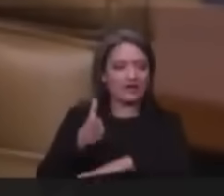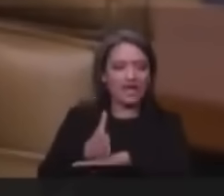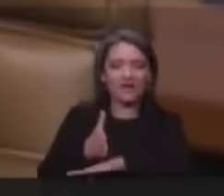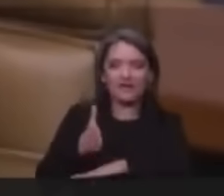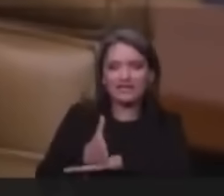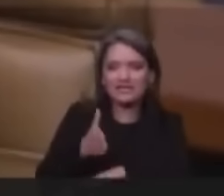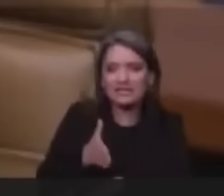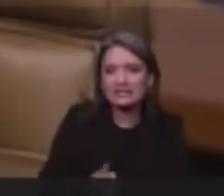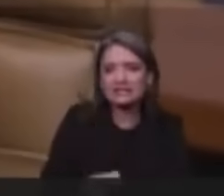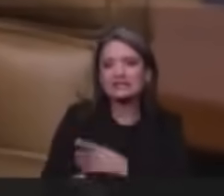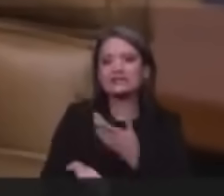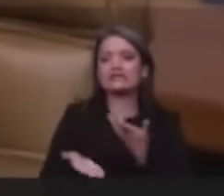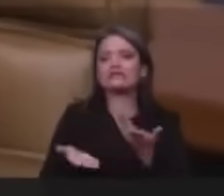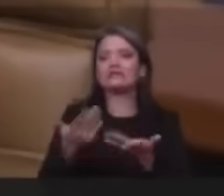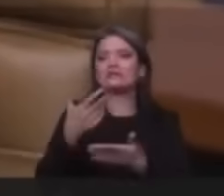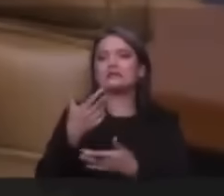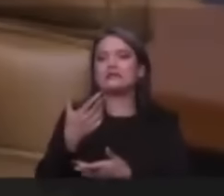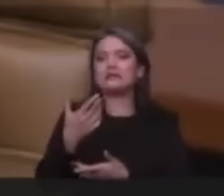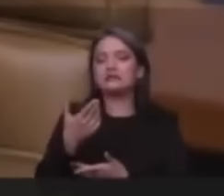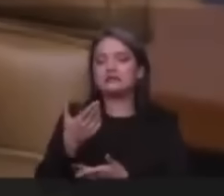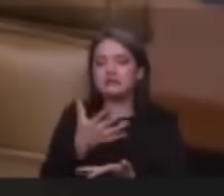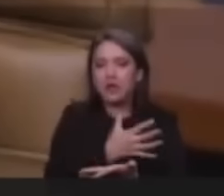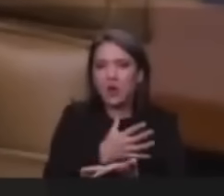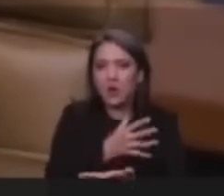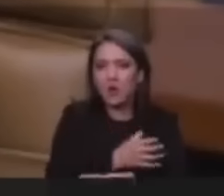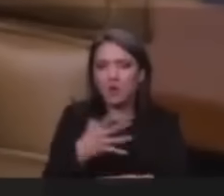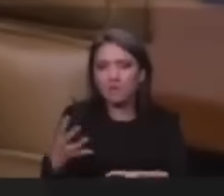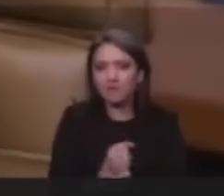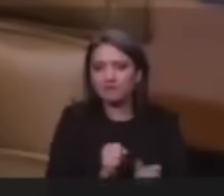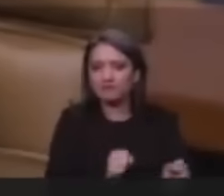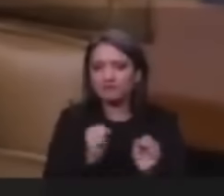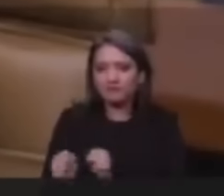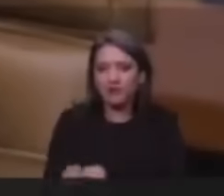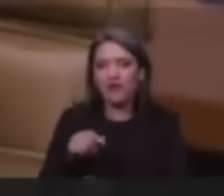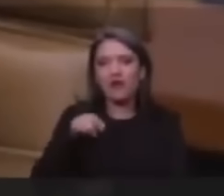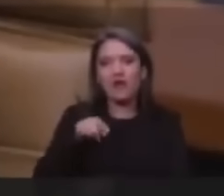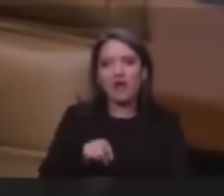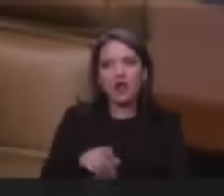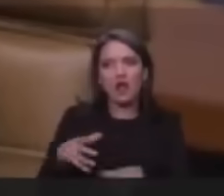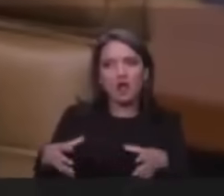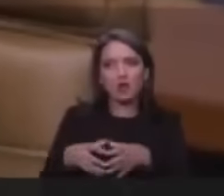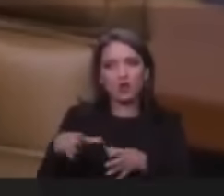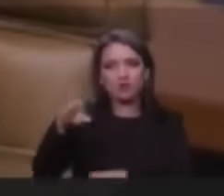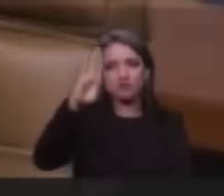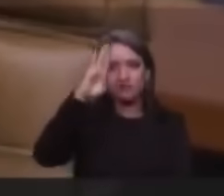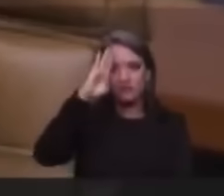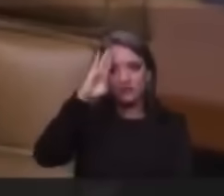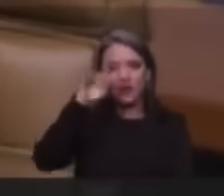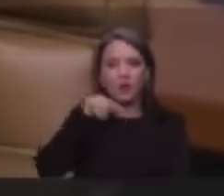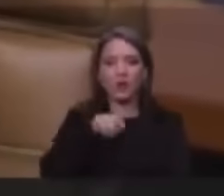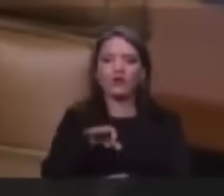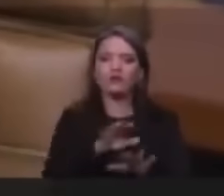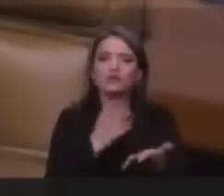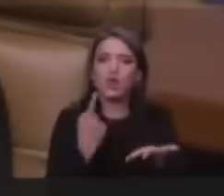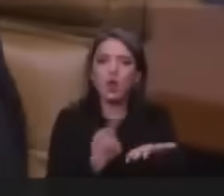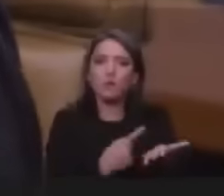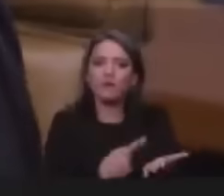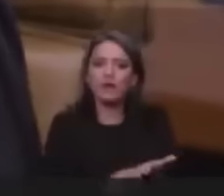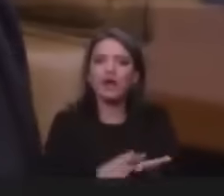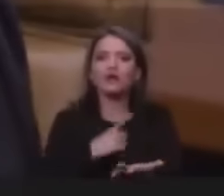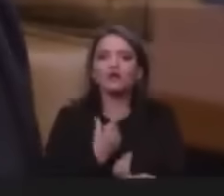São Paulo no Ibirapuera no quartel no comando do sudeste é chicotizou fizeram doações ele